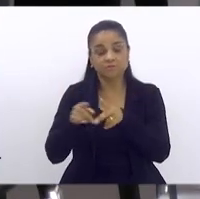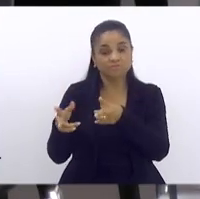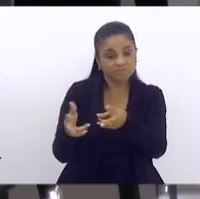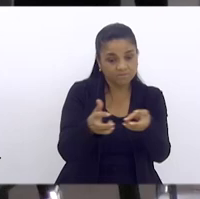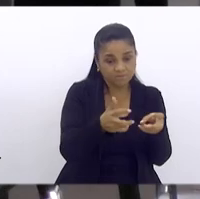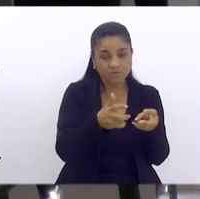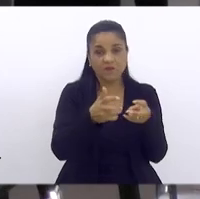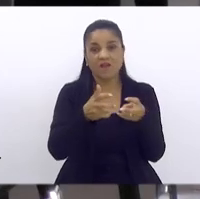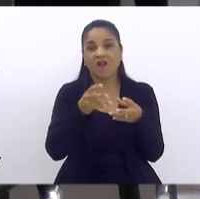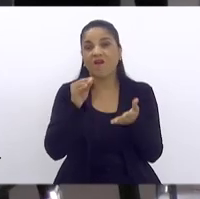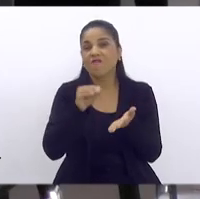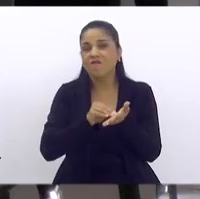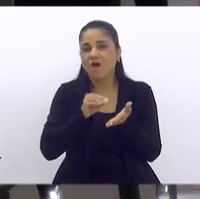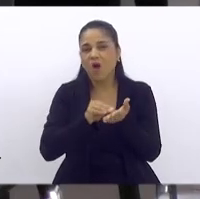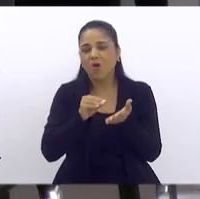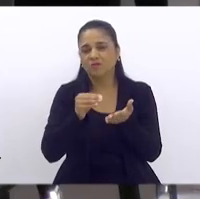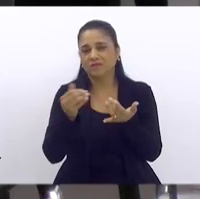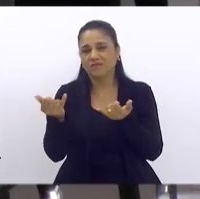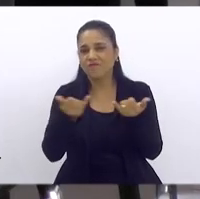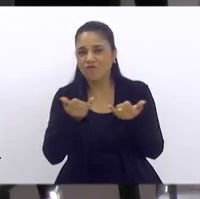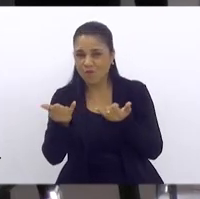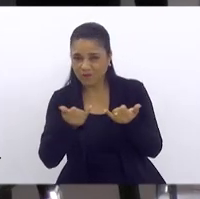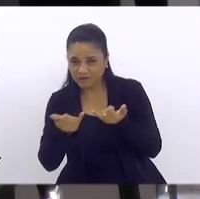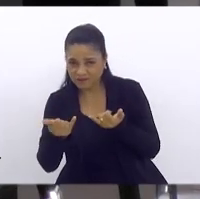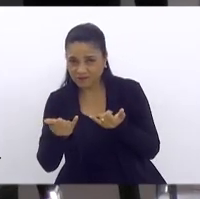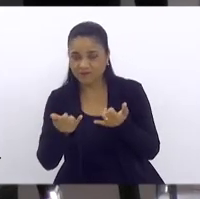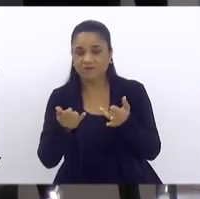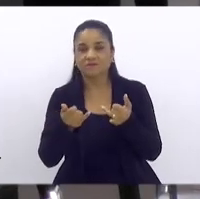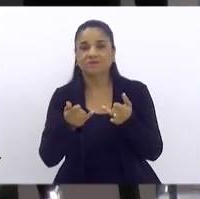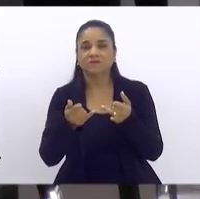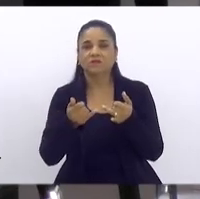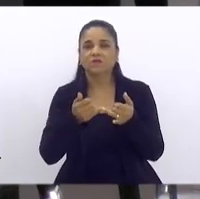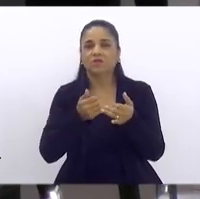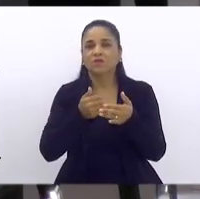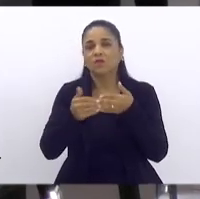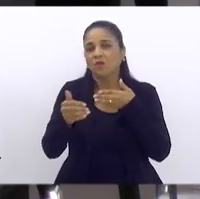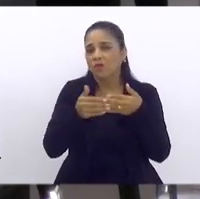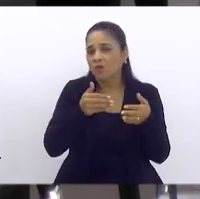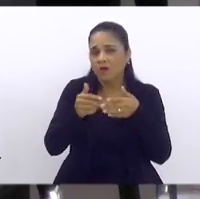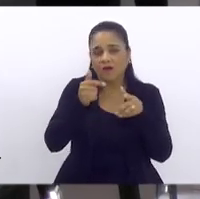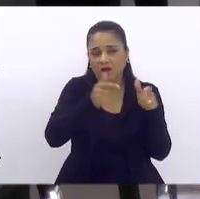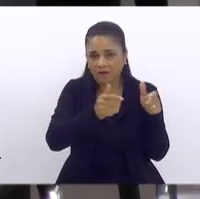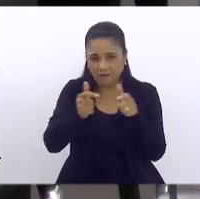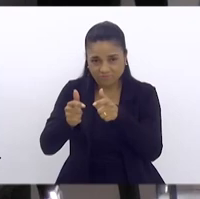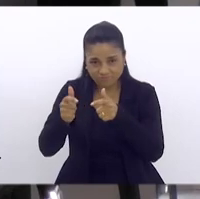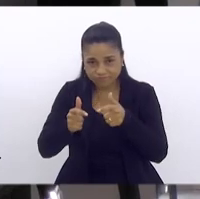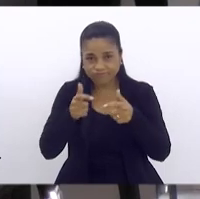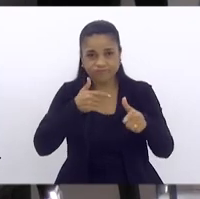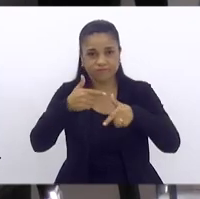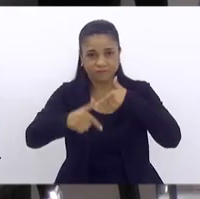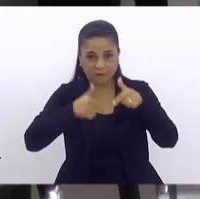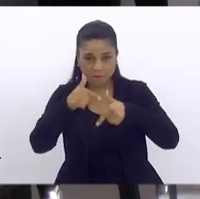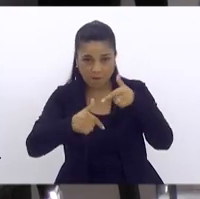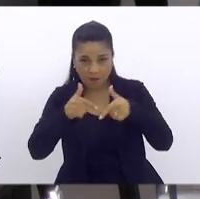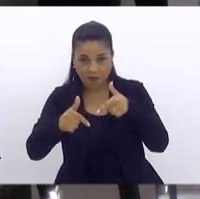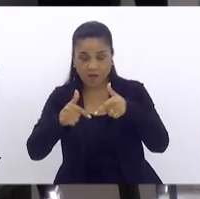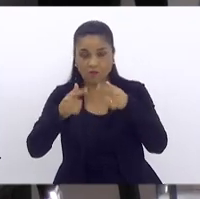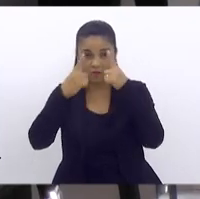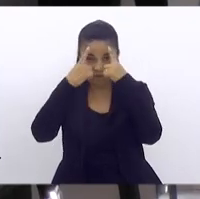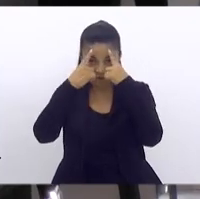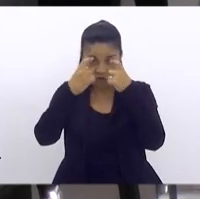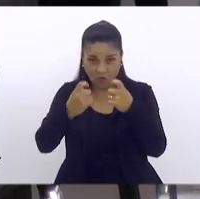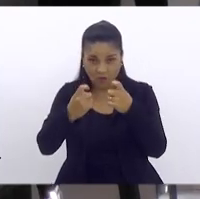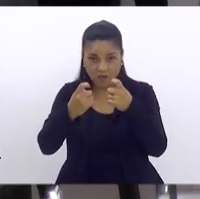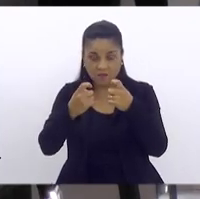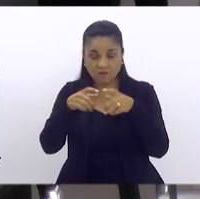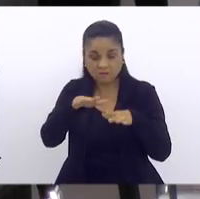desinformação. A gente acredita que qualquer trabalho que se volte a entender violências nesse